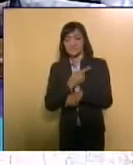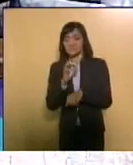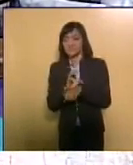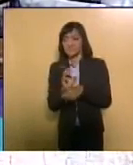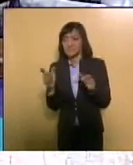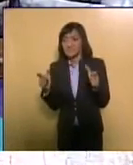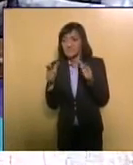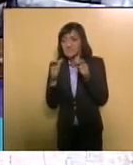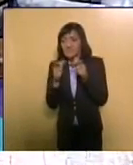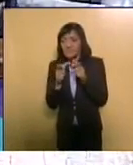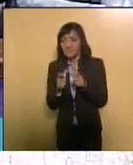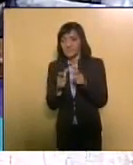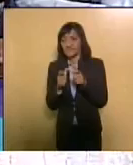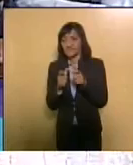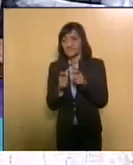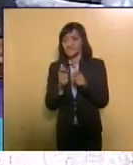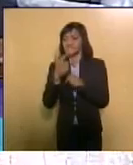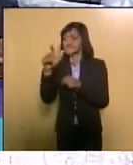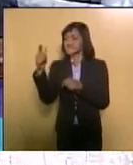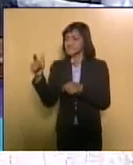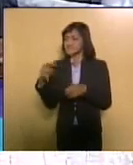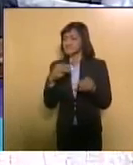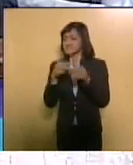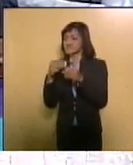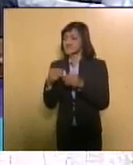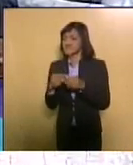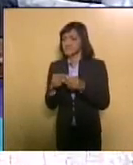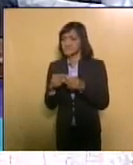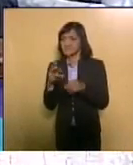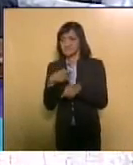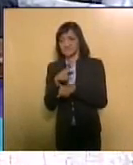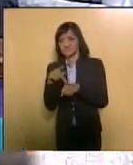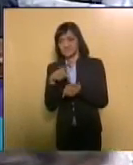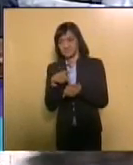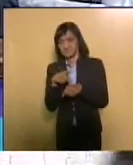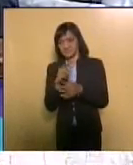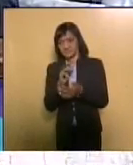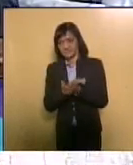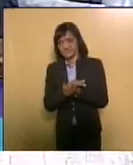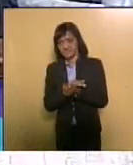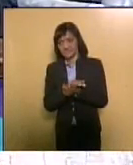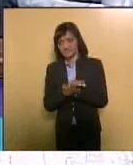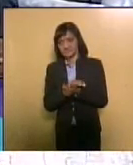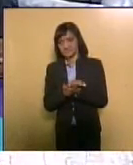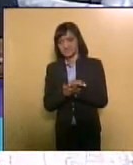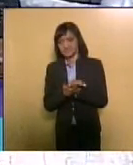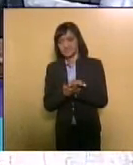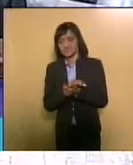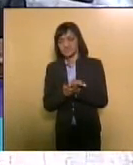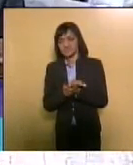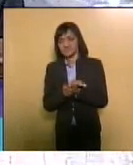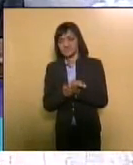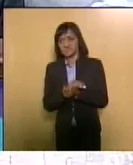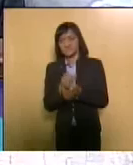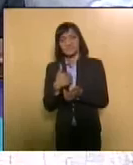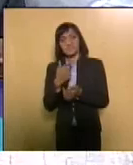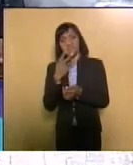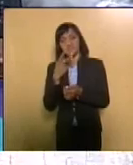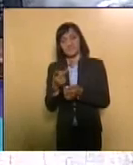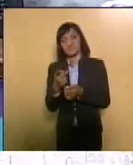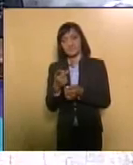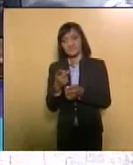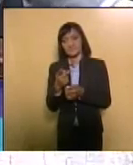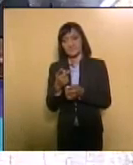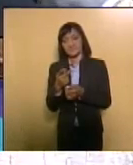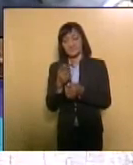é menor do que alguns municípios do nosso país é uma unidade eu diria